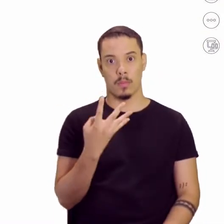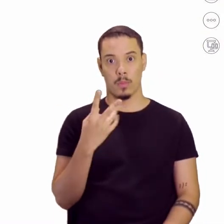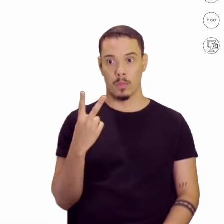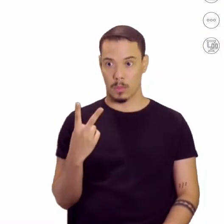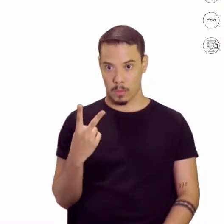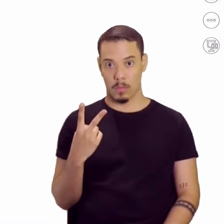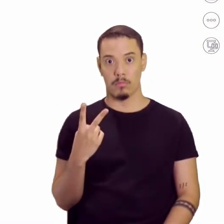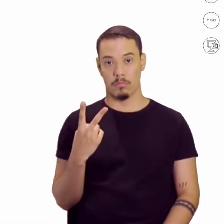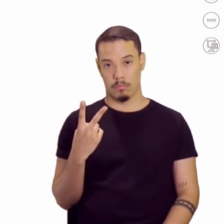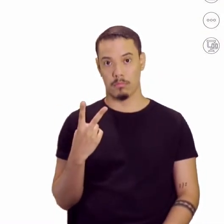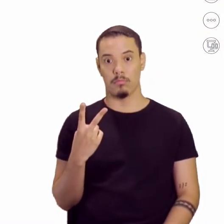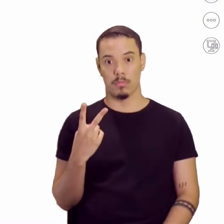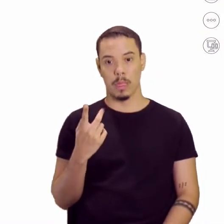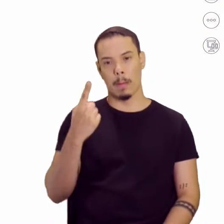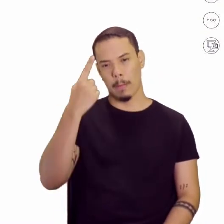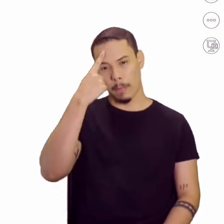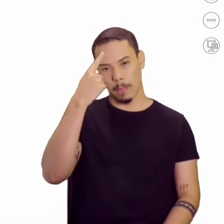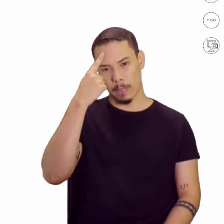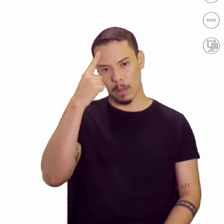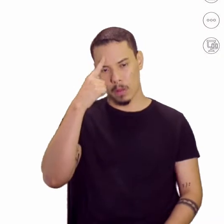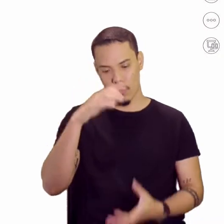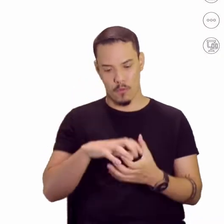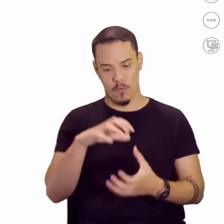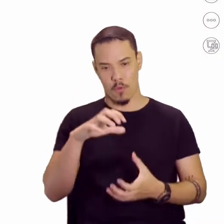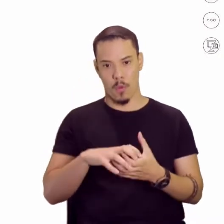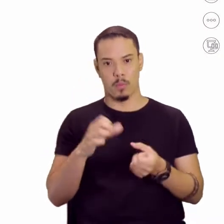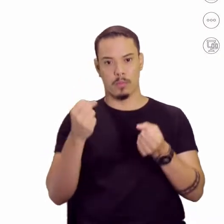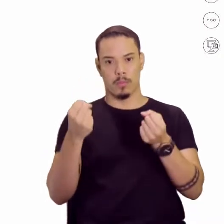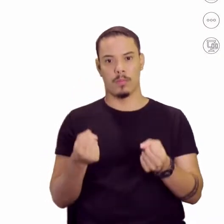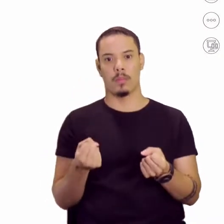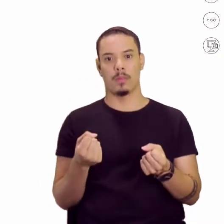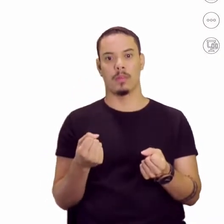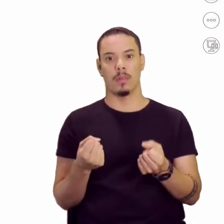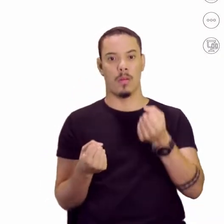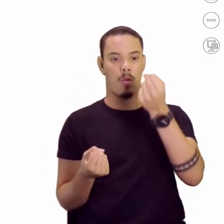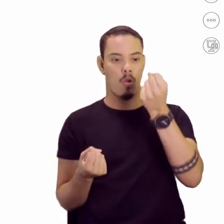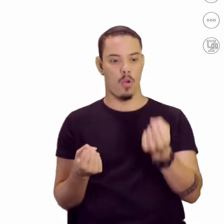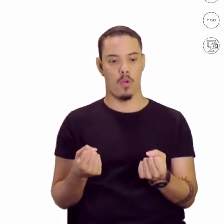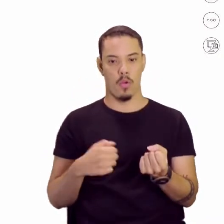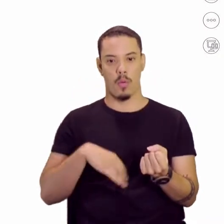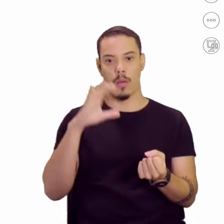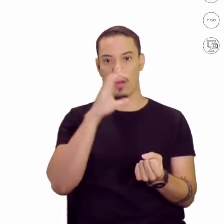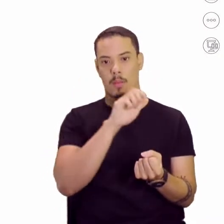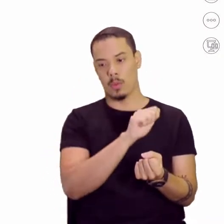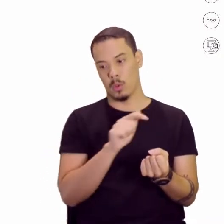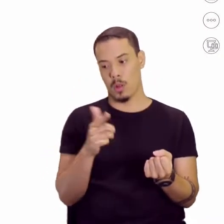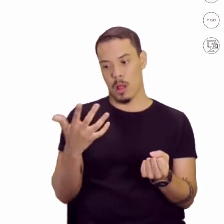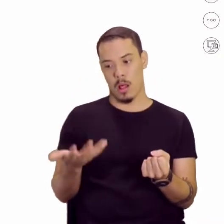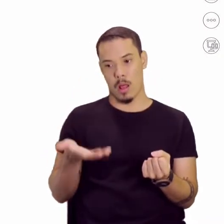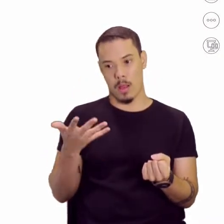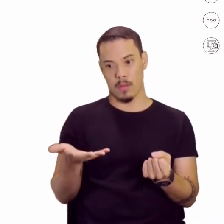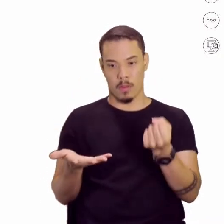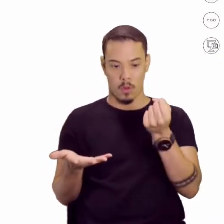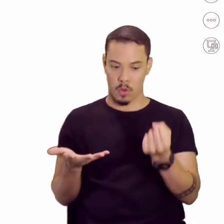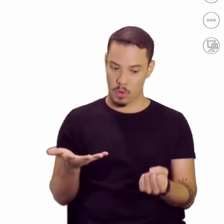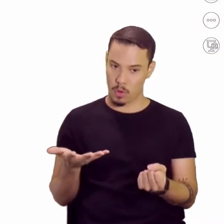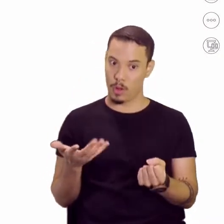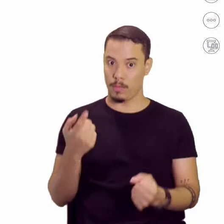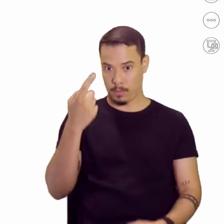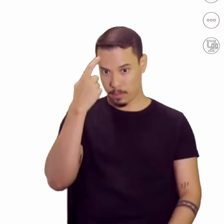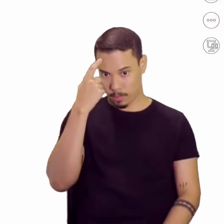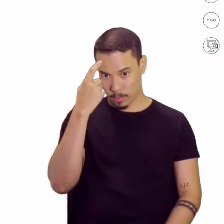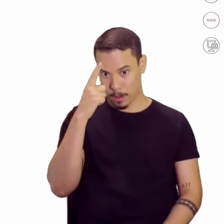1642, para ter uma ideia. Ele pensava que os corpos mais pesados caíam mais rápido que os leves. Pensava na época dele, né?